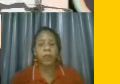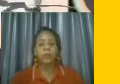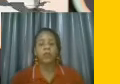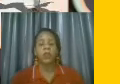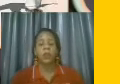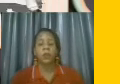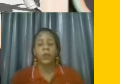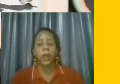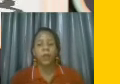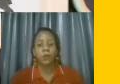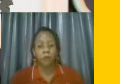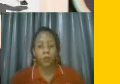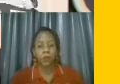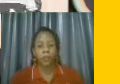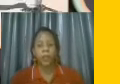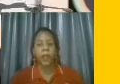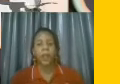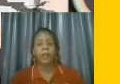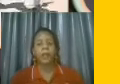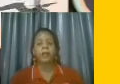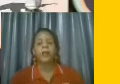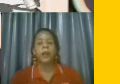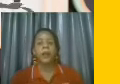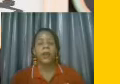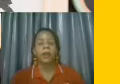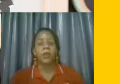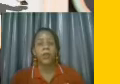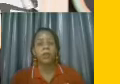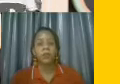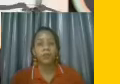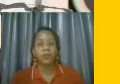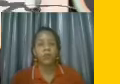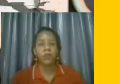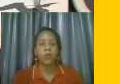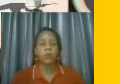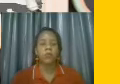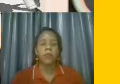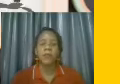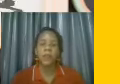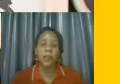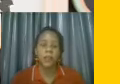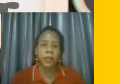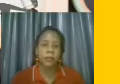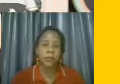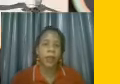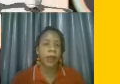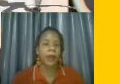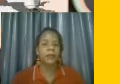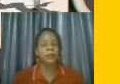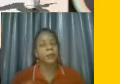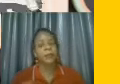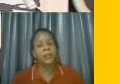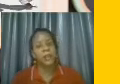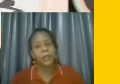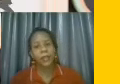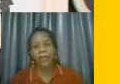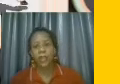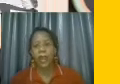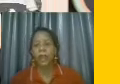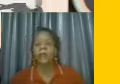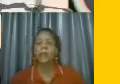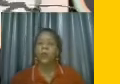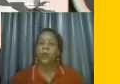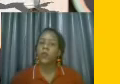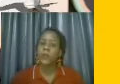as mãos, cuidado com a higiene, cuidando uns dos outros, evitem estar saindo de casa. Se precisarem sair